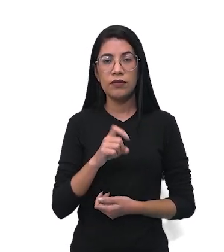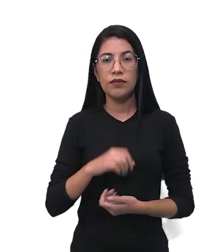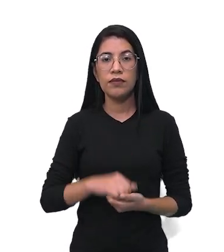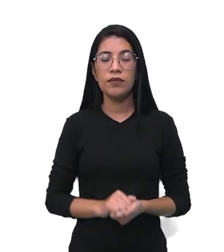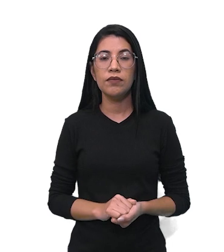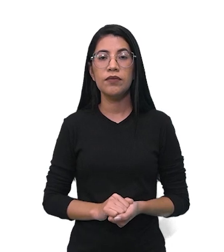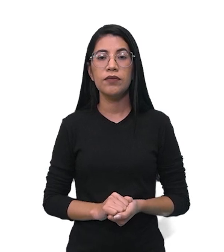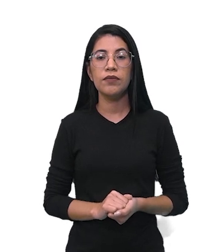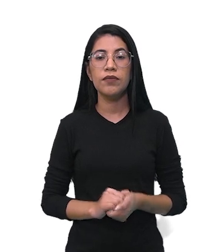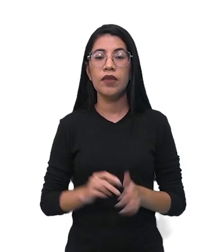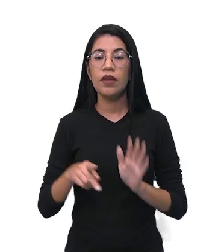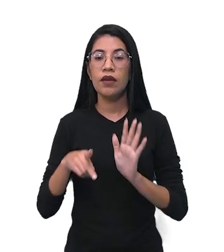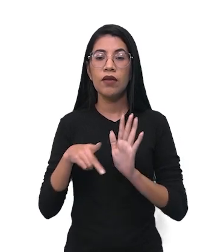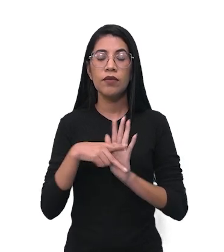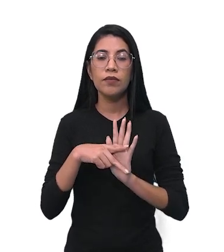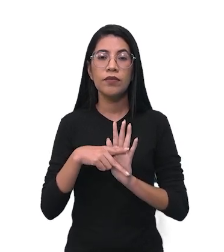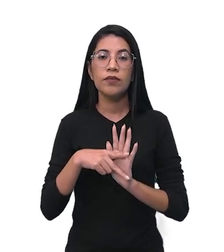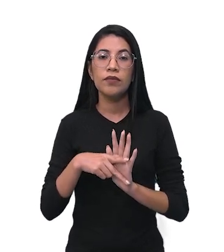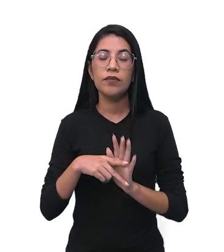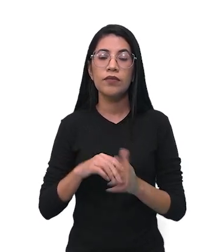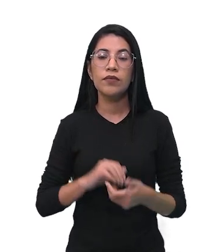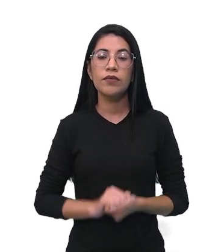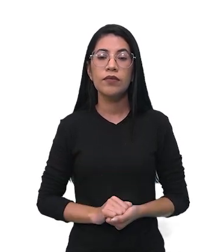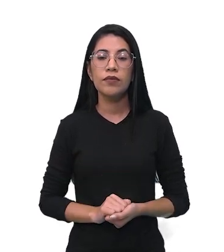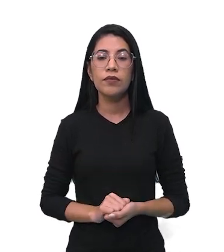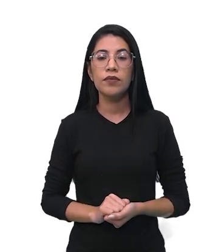812x, igual a R$